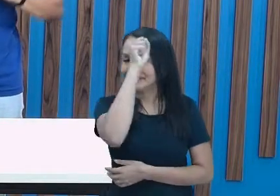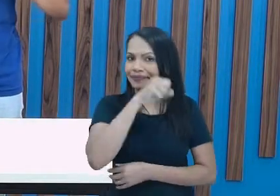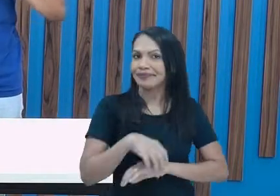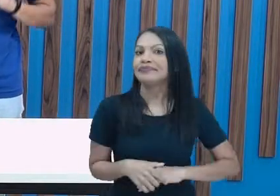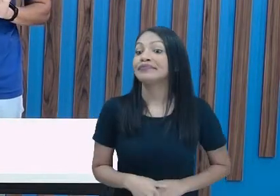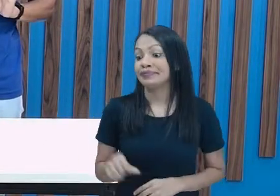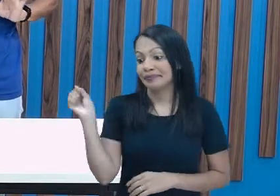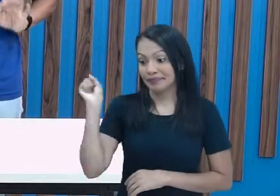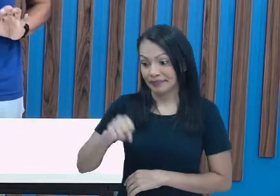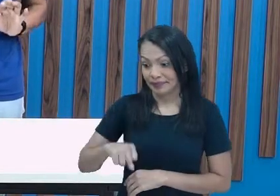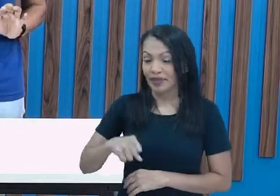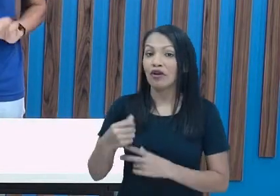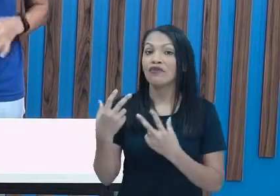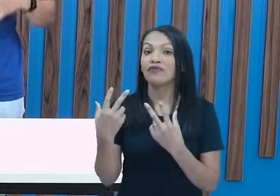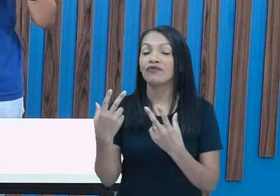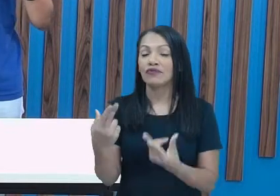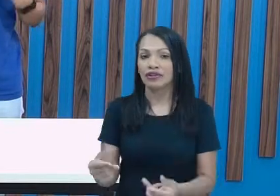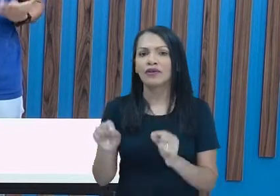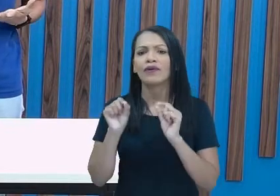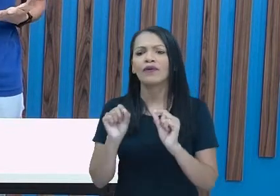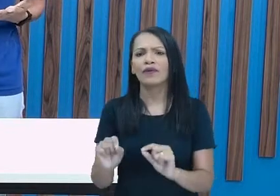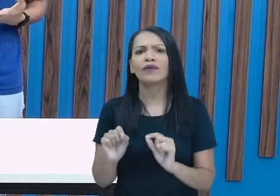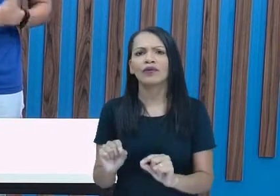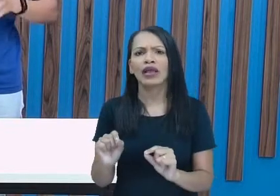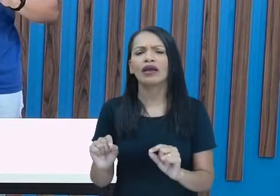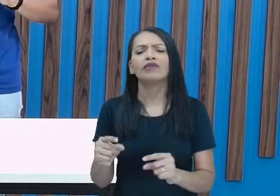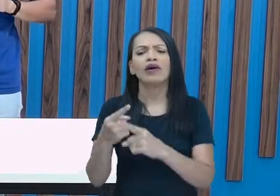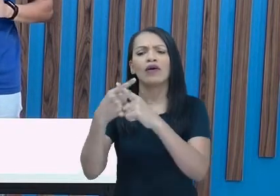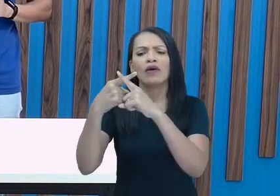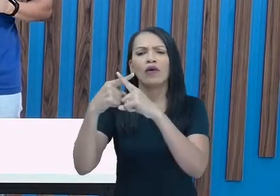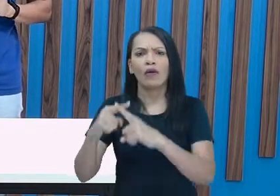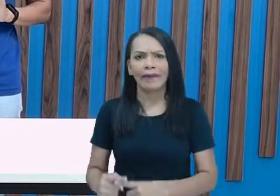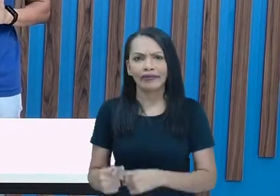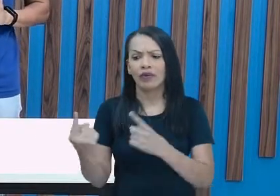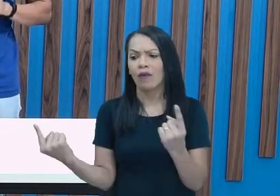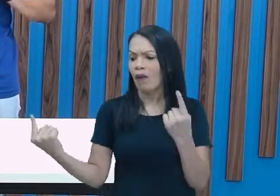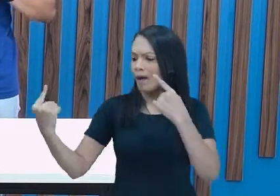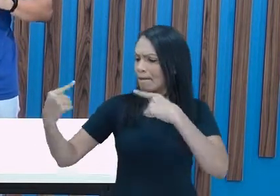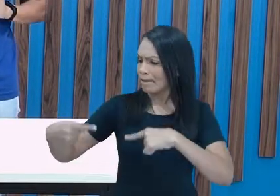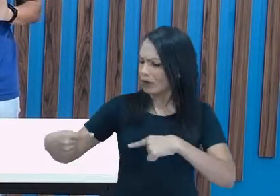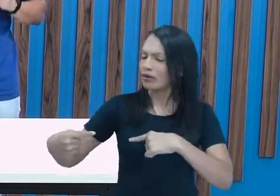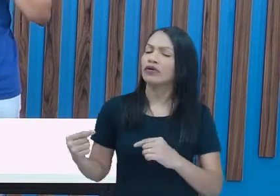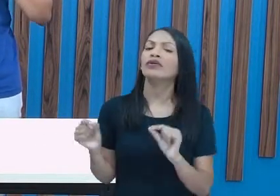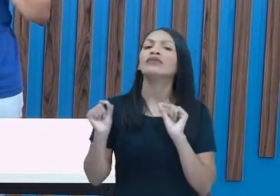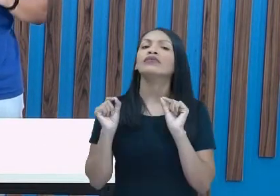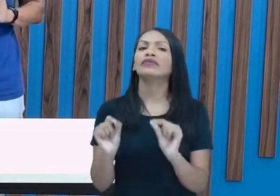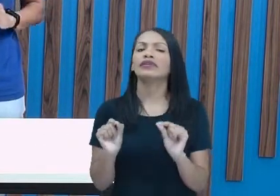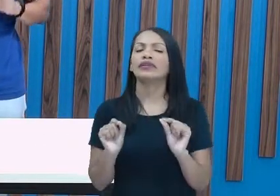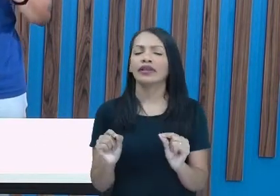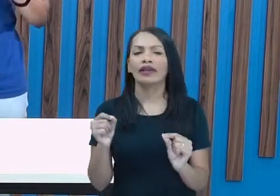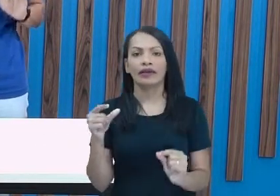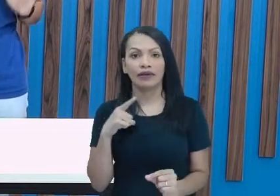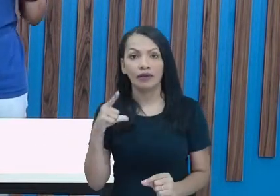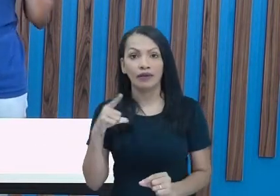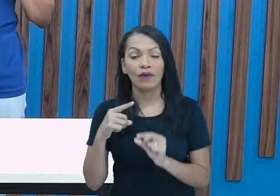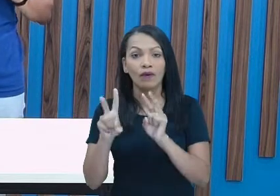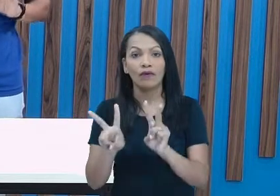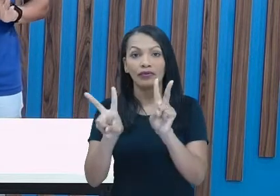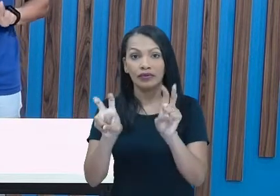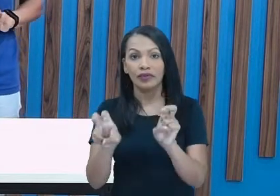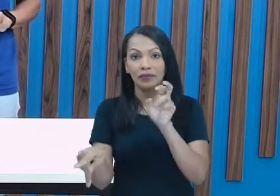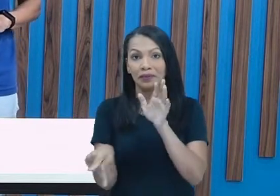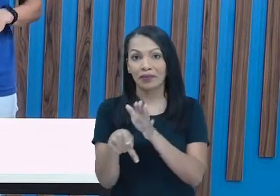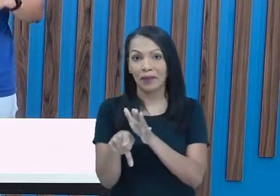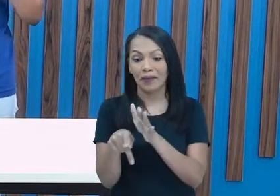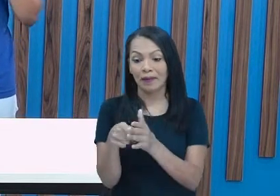uma aposta. Por que uma aposta? Fica aí curioso, porque a aposta tem a ver com o tema da nossa aula